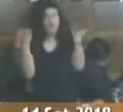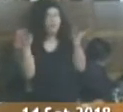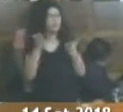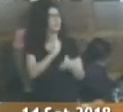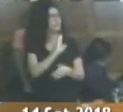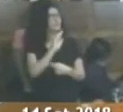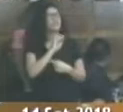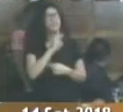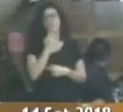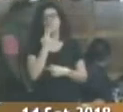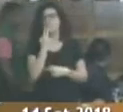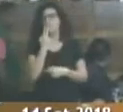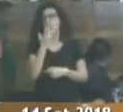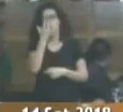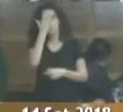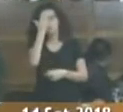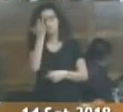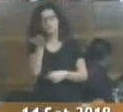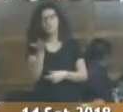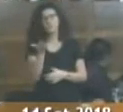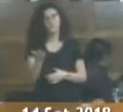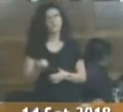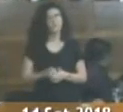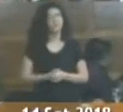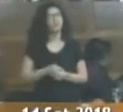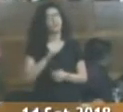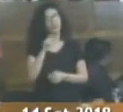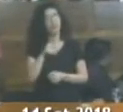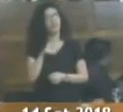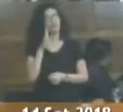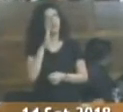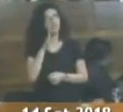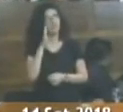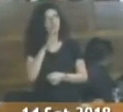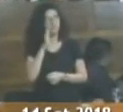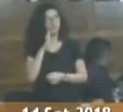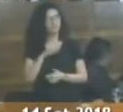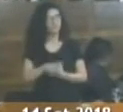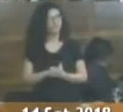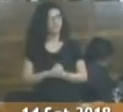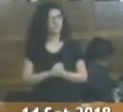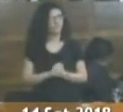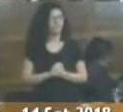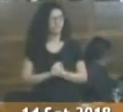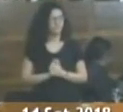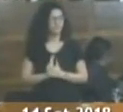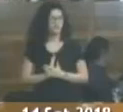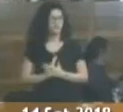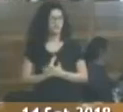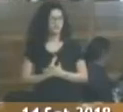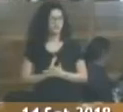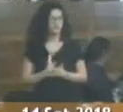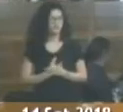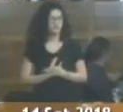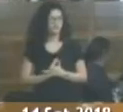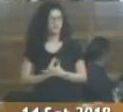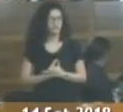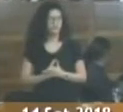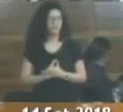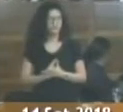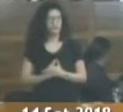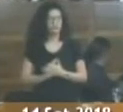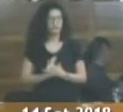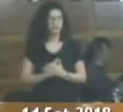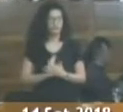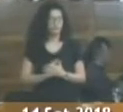já está falando com desenvoltura, isso é muito bacana, e sem gaguejar, hein? Bacana demais.